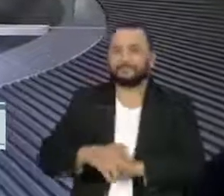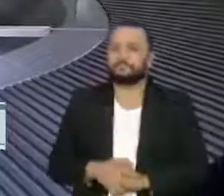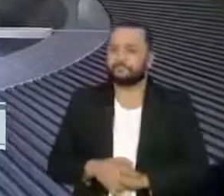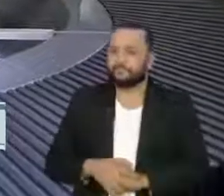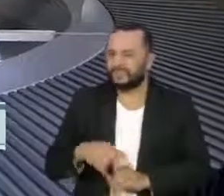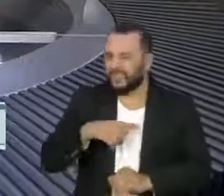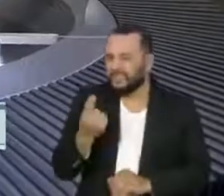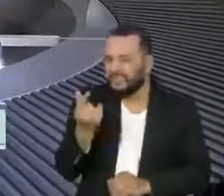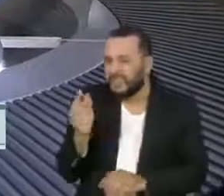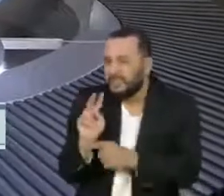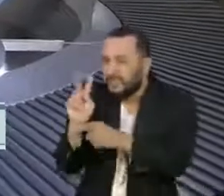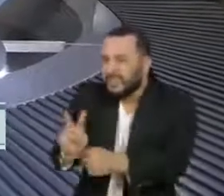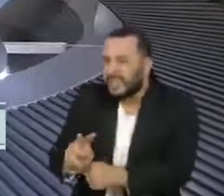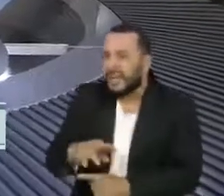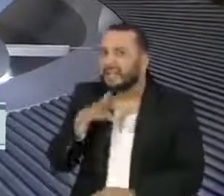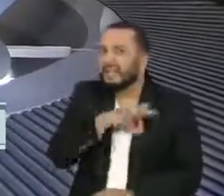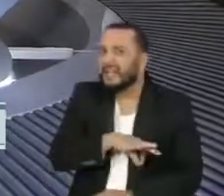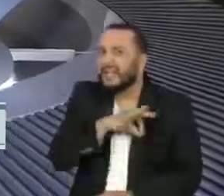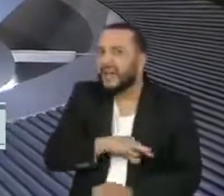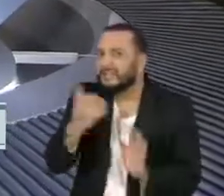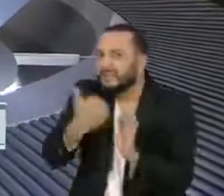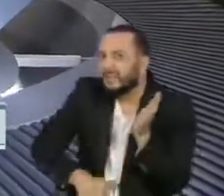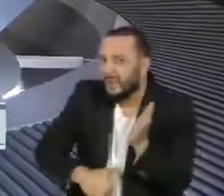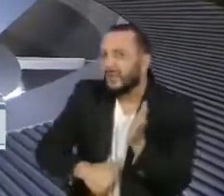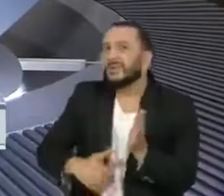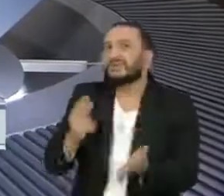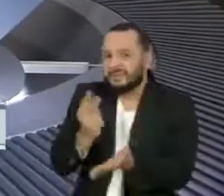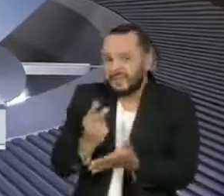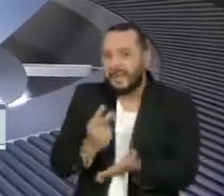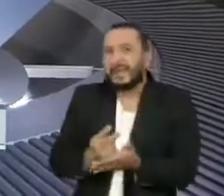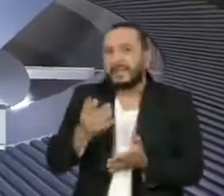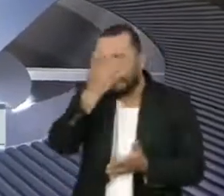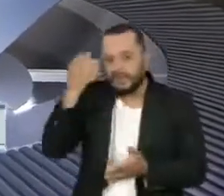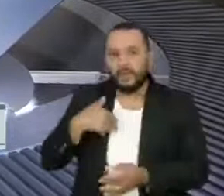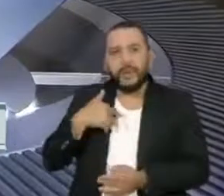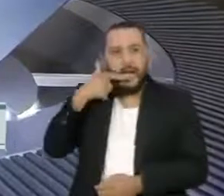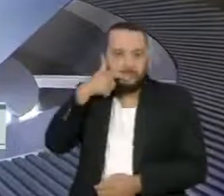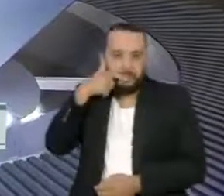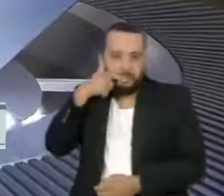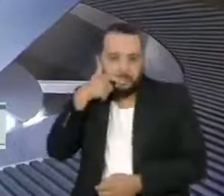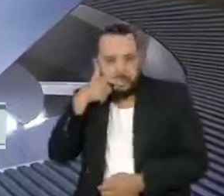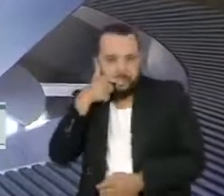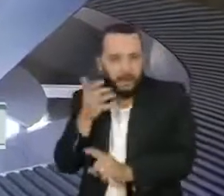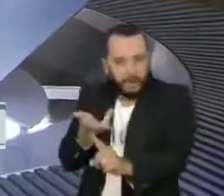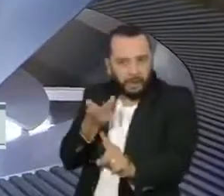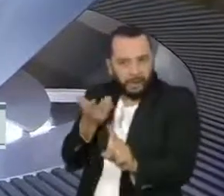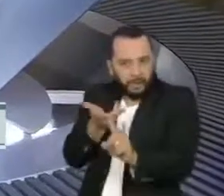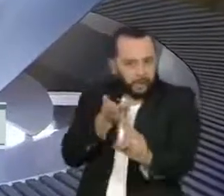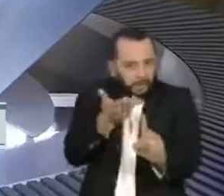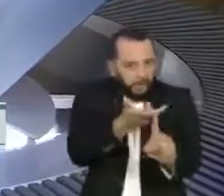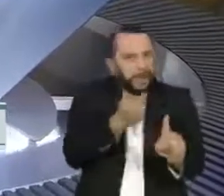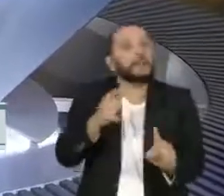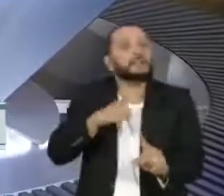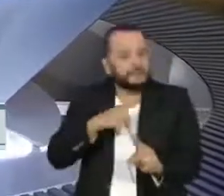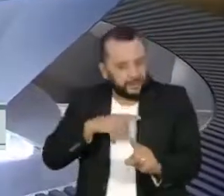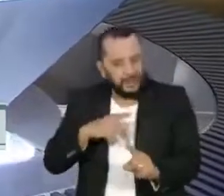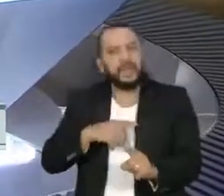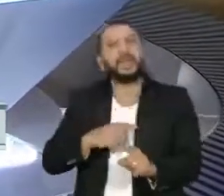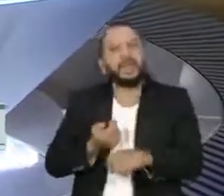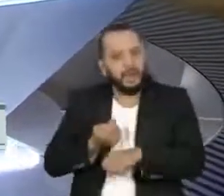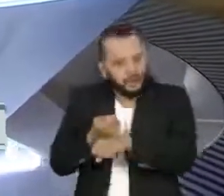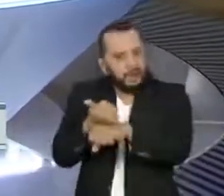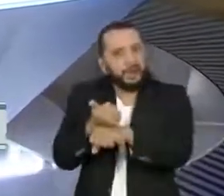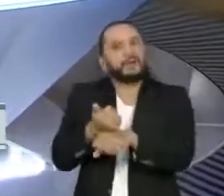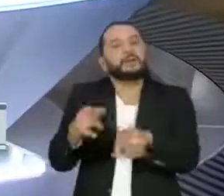crédito consignado oferecido com insistência para aposentados e pensionistas pode esconder armadilhas como fraudes, golpes e